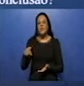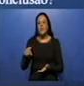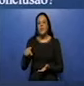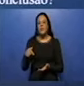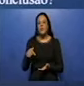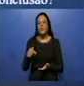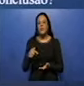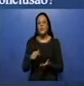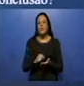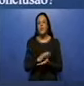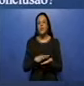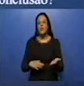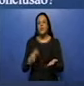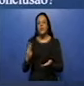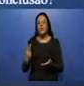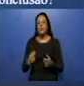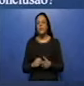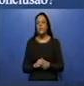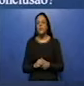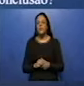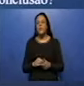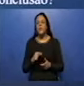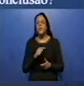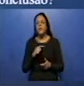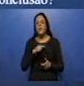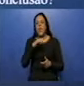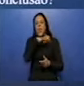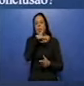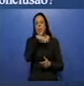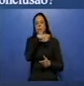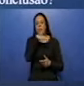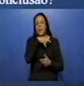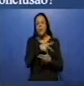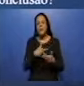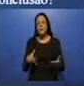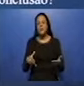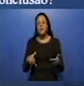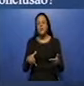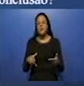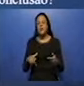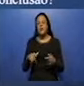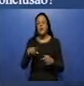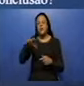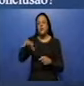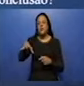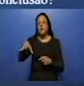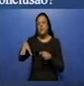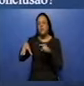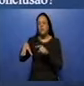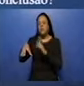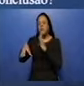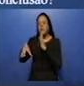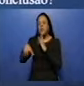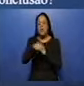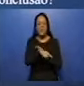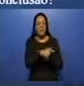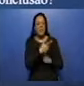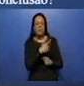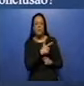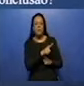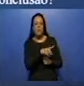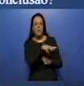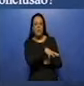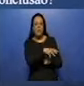Alguns animais são típicos de uma região e quase desconhecidos em outras. Os caprinos, por